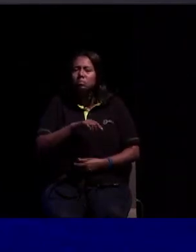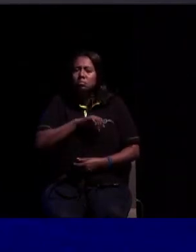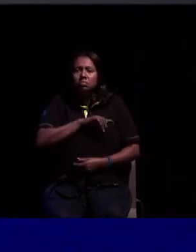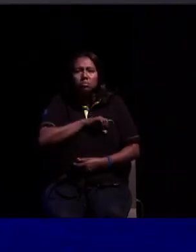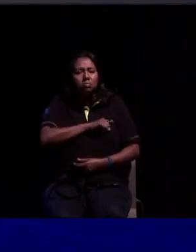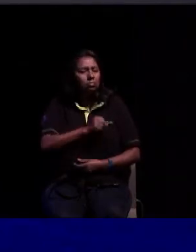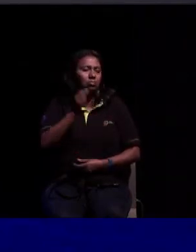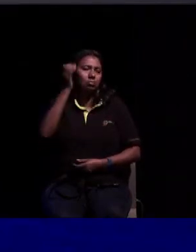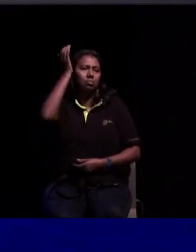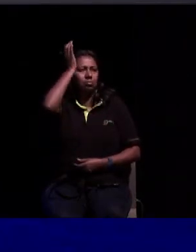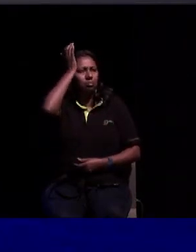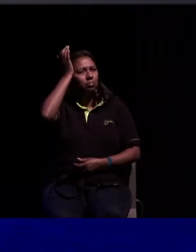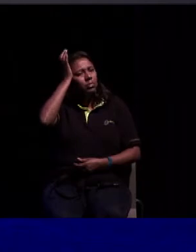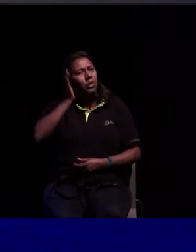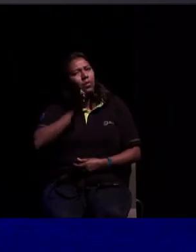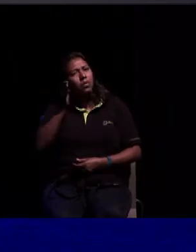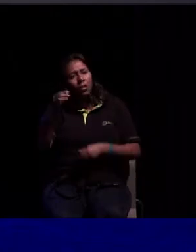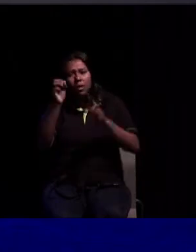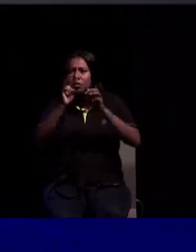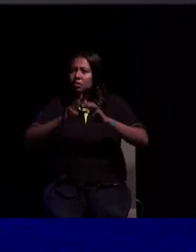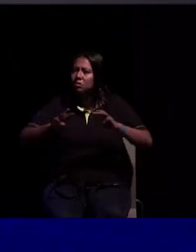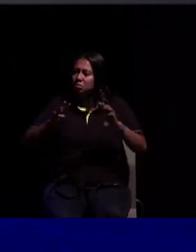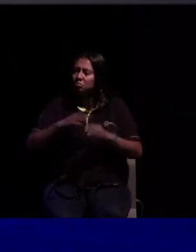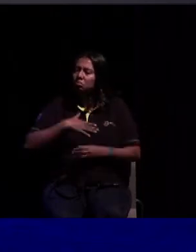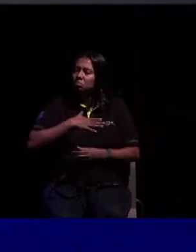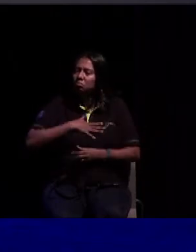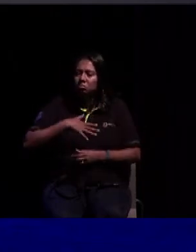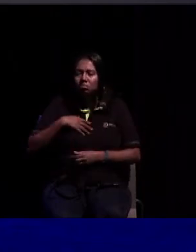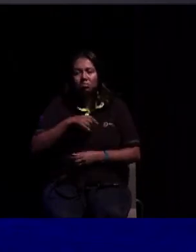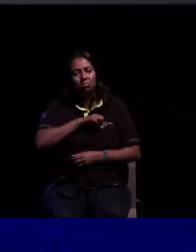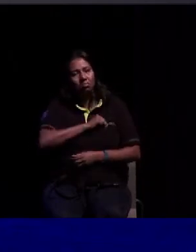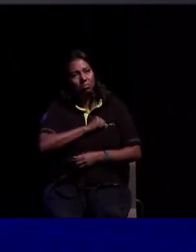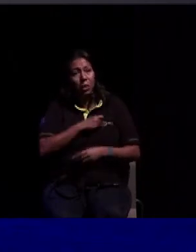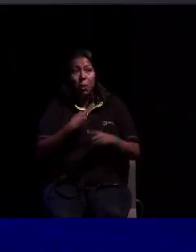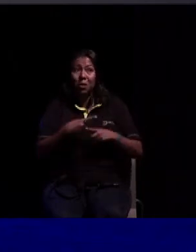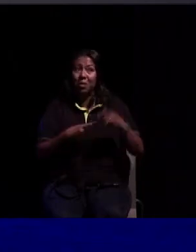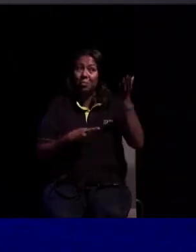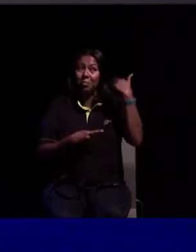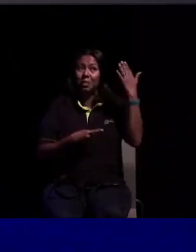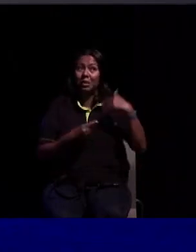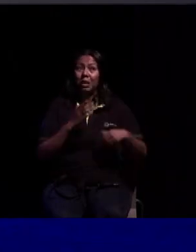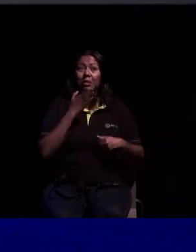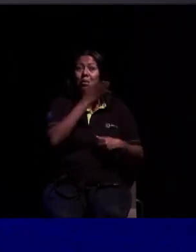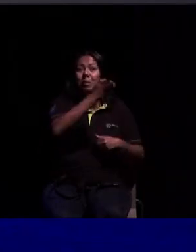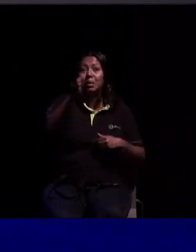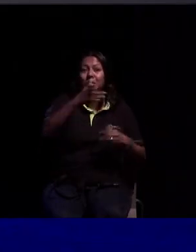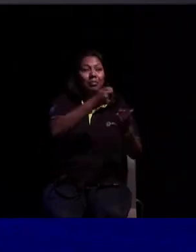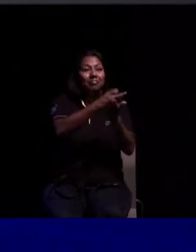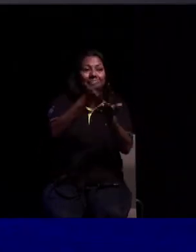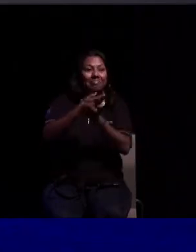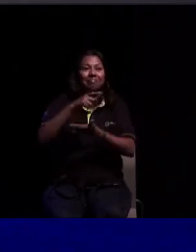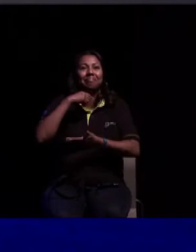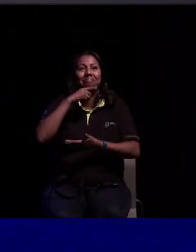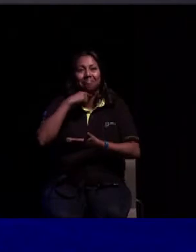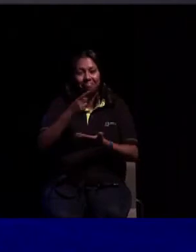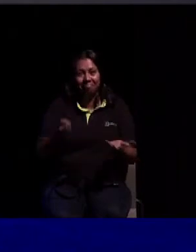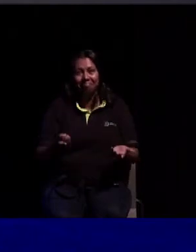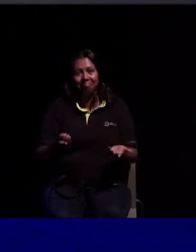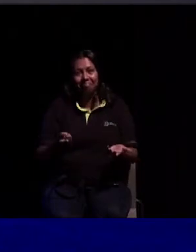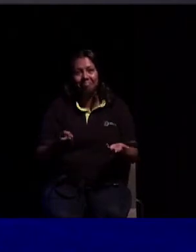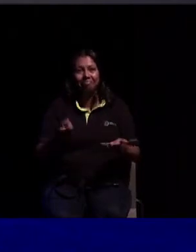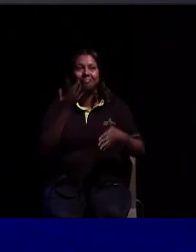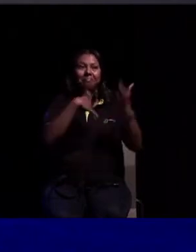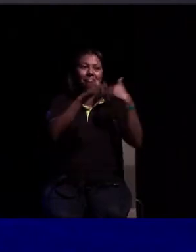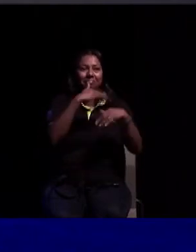SESC, né? Por conta exatamente das coisas que ela não podia pagar como enquanto adolescente e tudo, e que ela